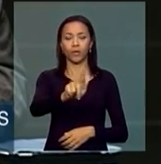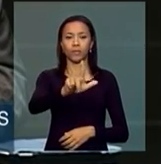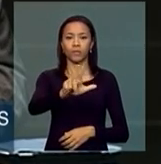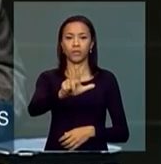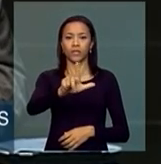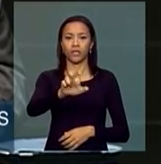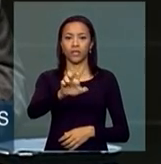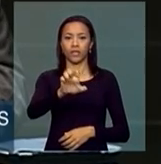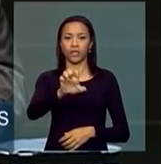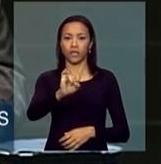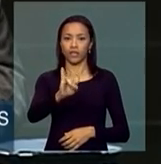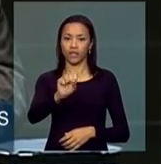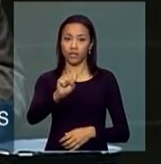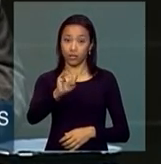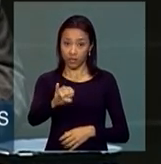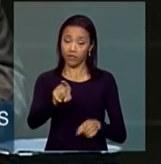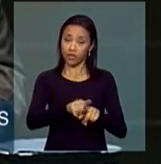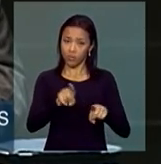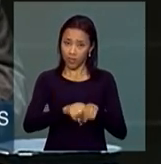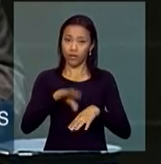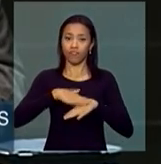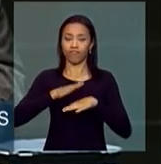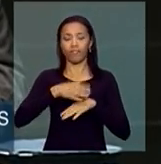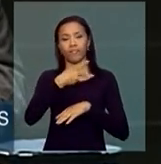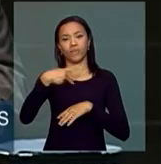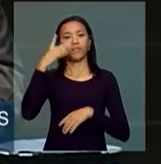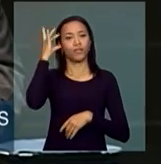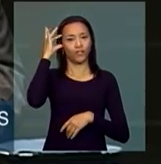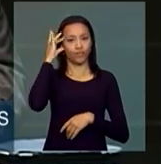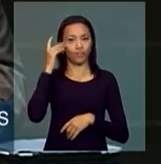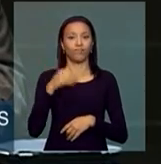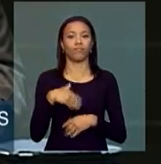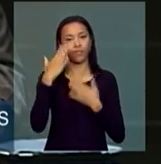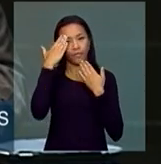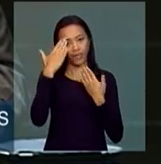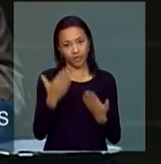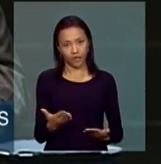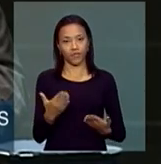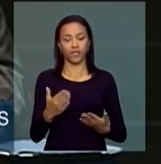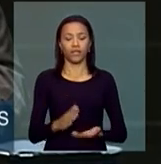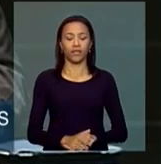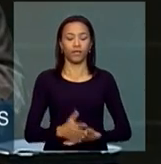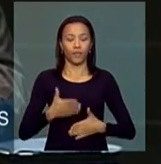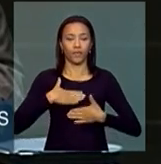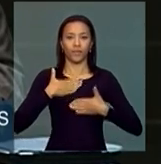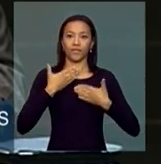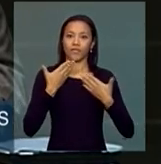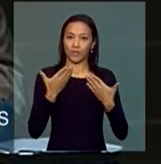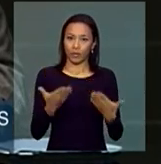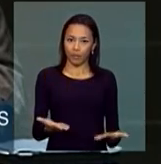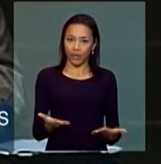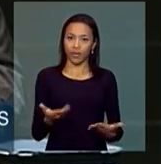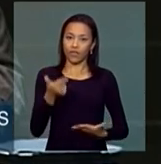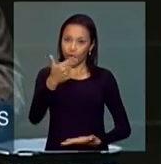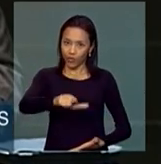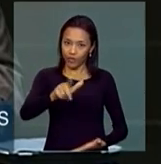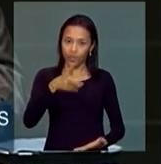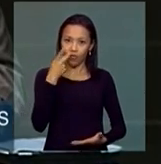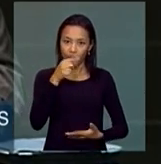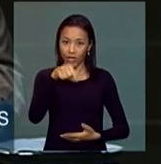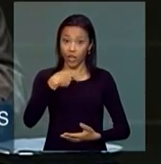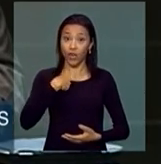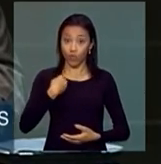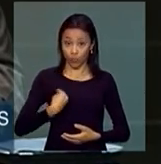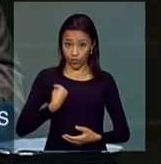posteriormente, a própria presidente Dilma Rousseff. Para mim é uma grata surpresa, repito aqui, eu estou no